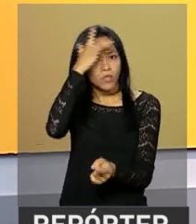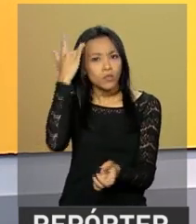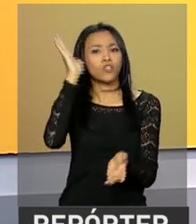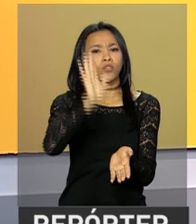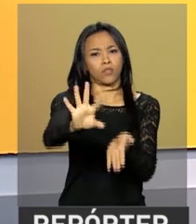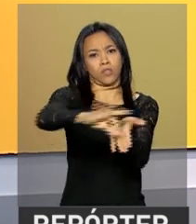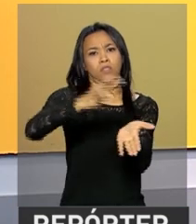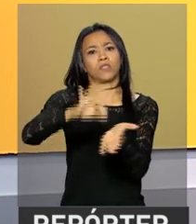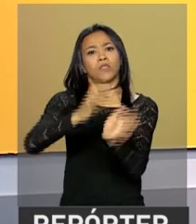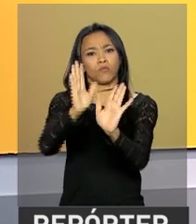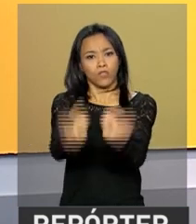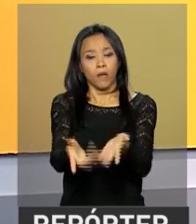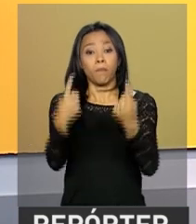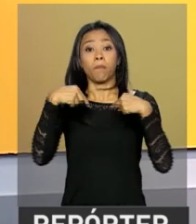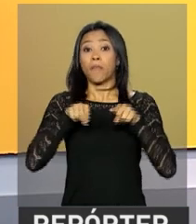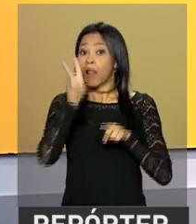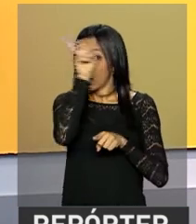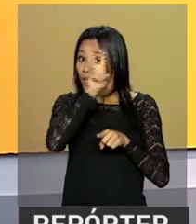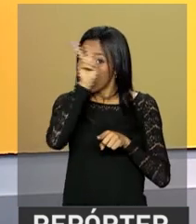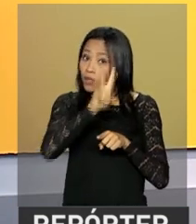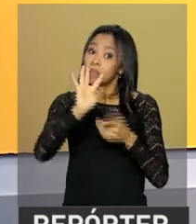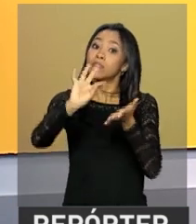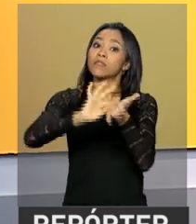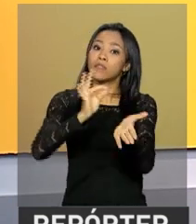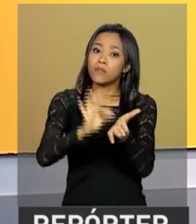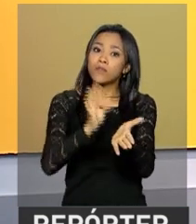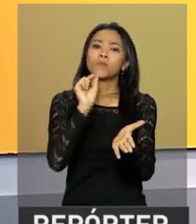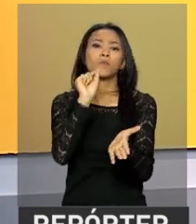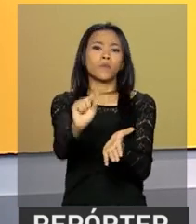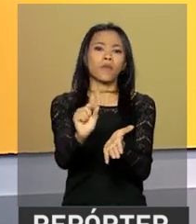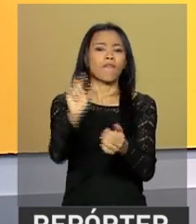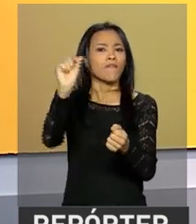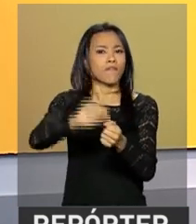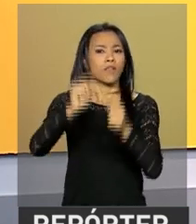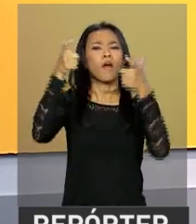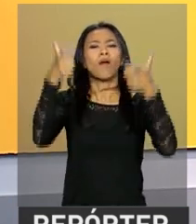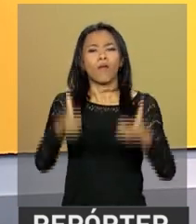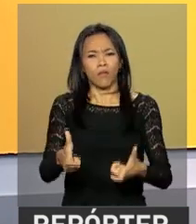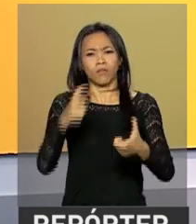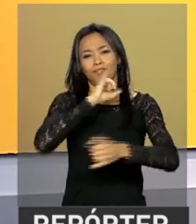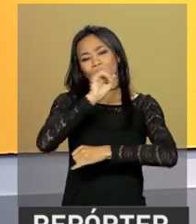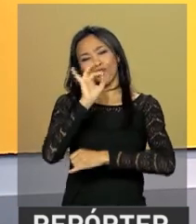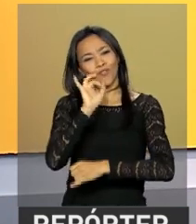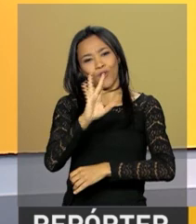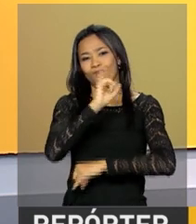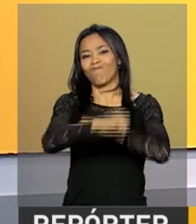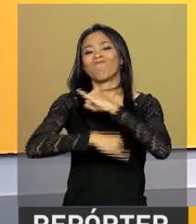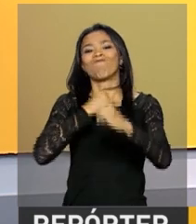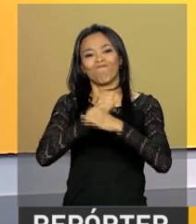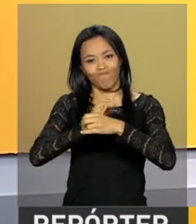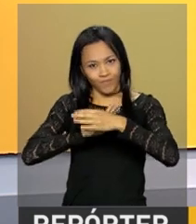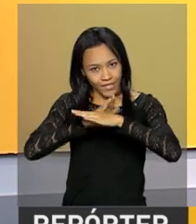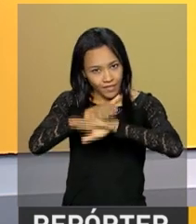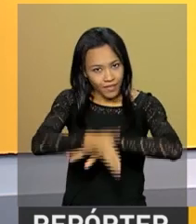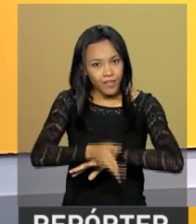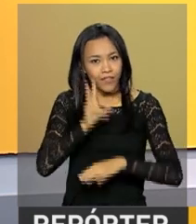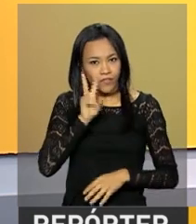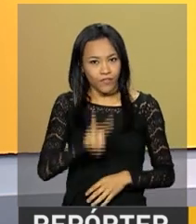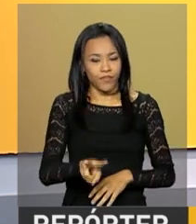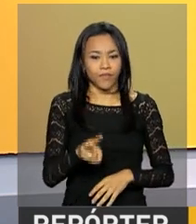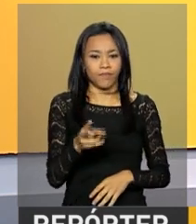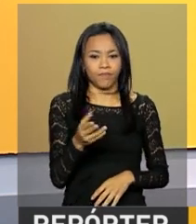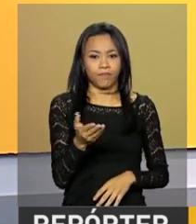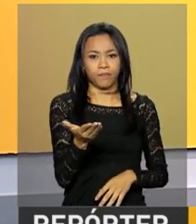inscrições lembrando que as inscrições devem ser feitas exclusivamente pela internet um site